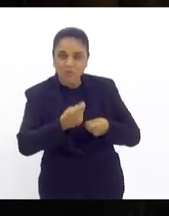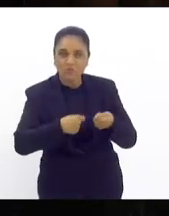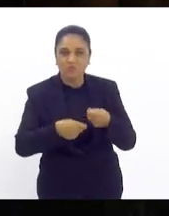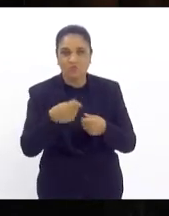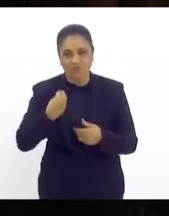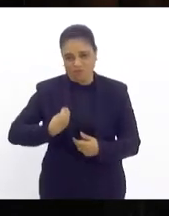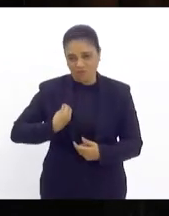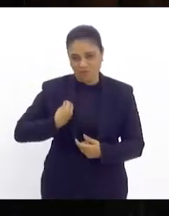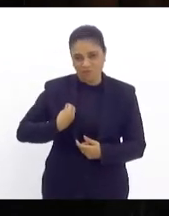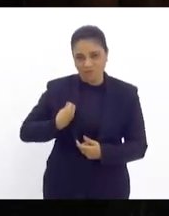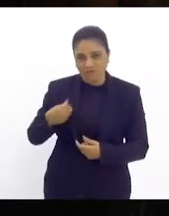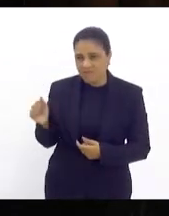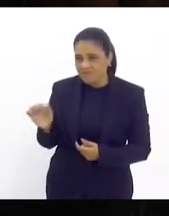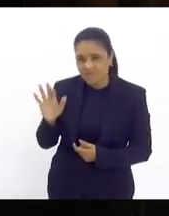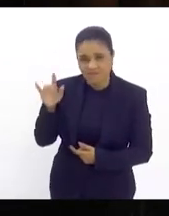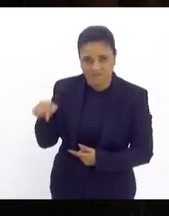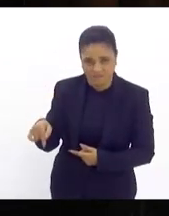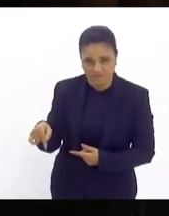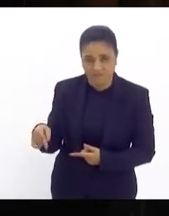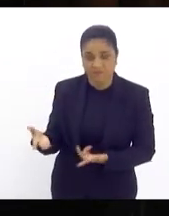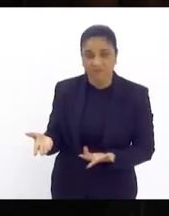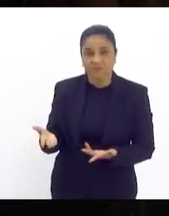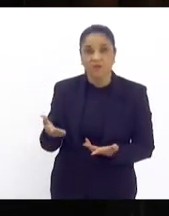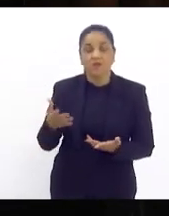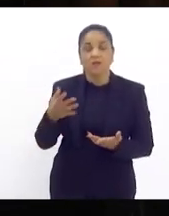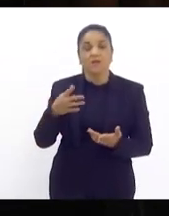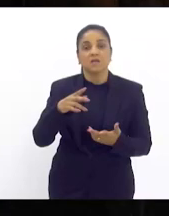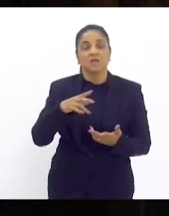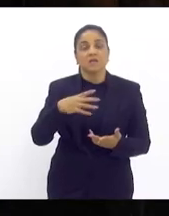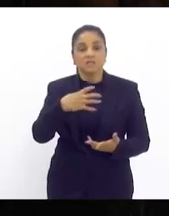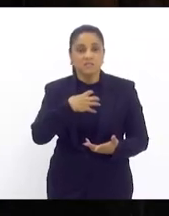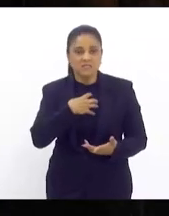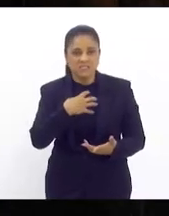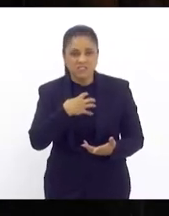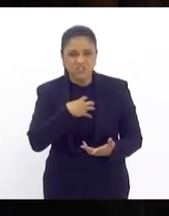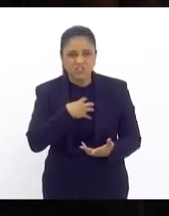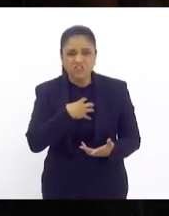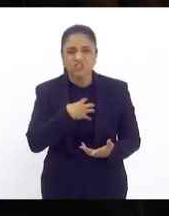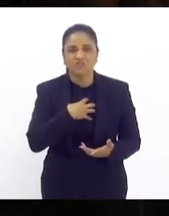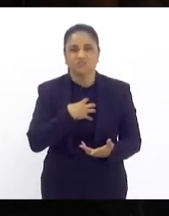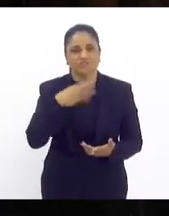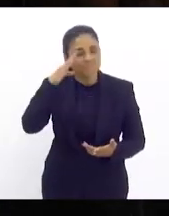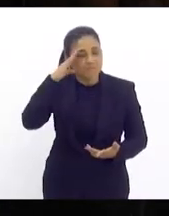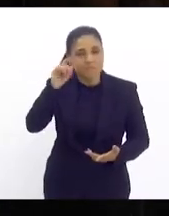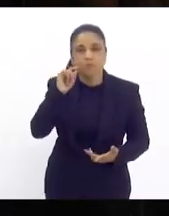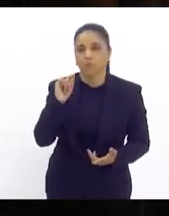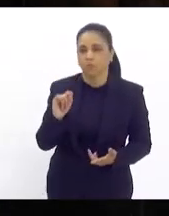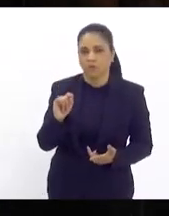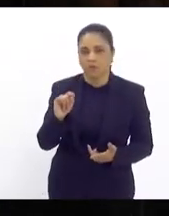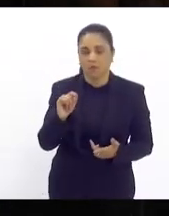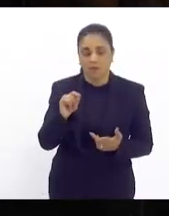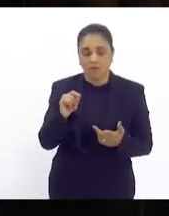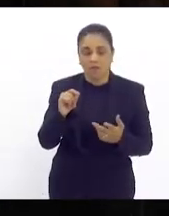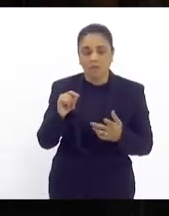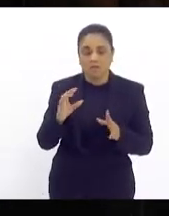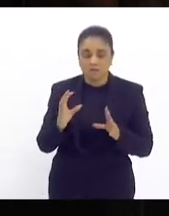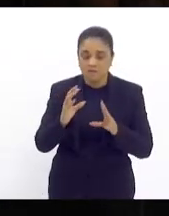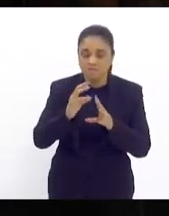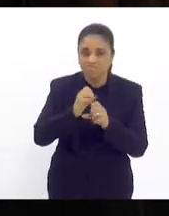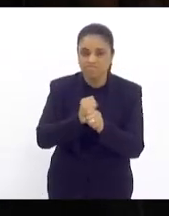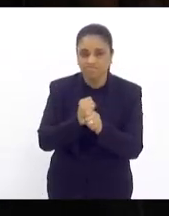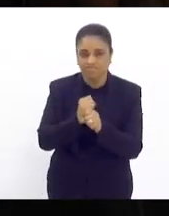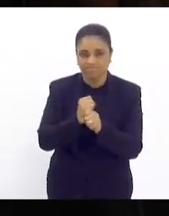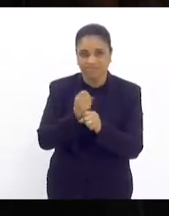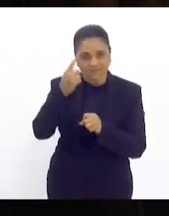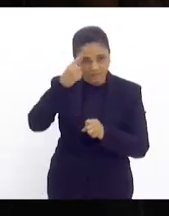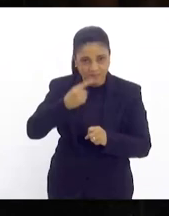vidas Então nesse sentido é fundamental ao fechar essa semana reconhecer